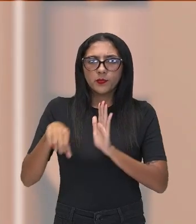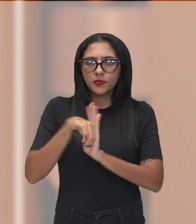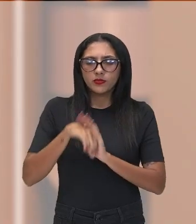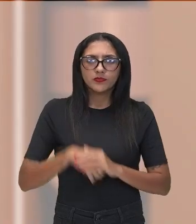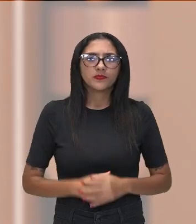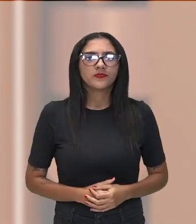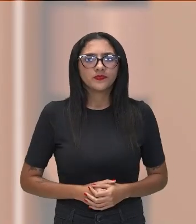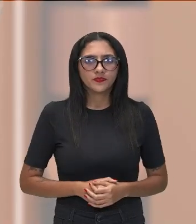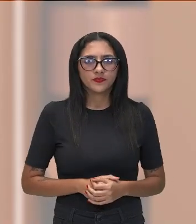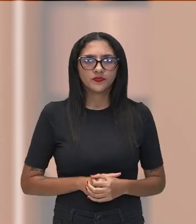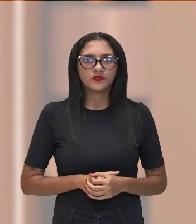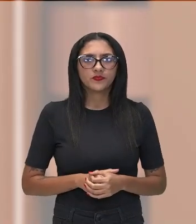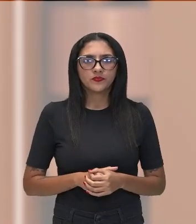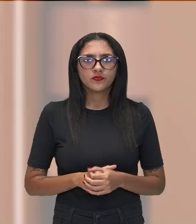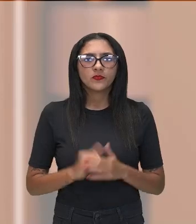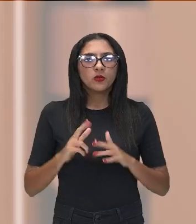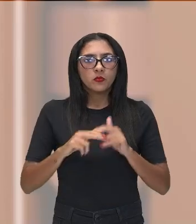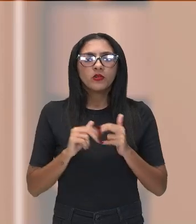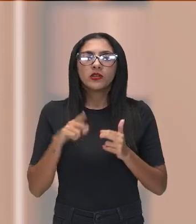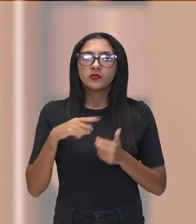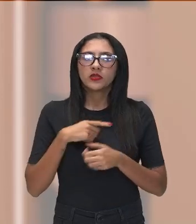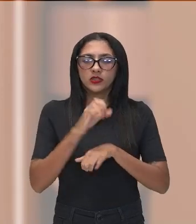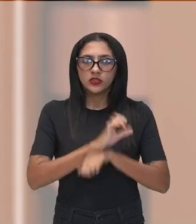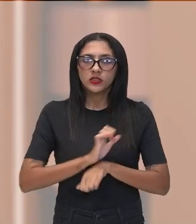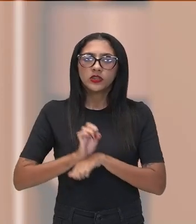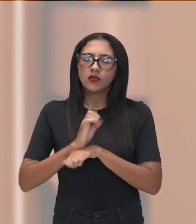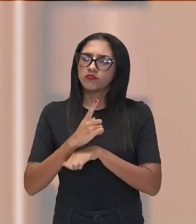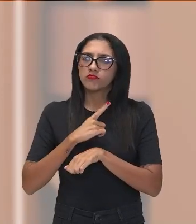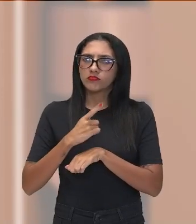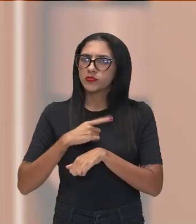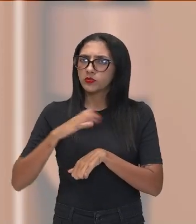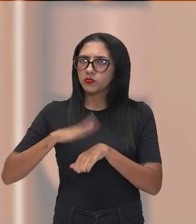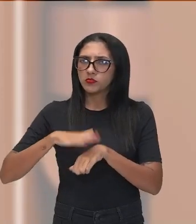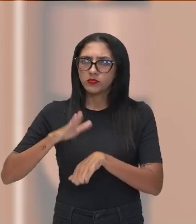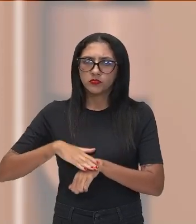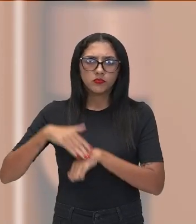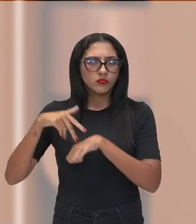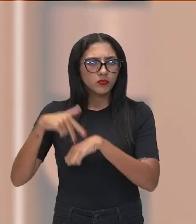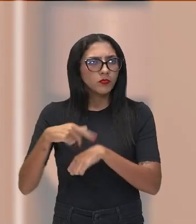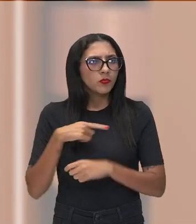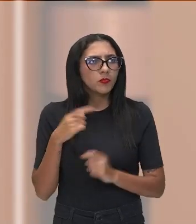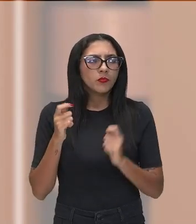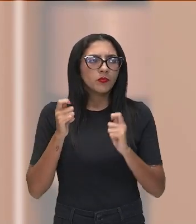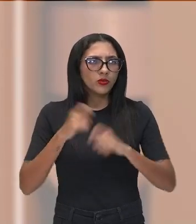têm essa autonomia, essas subunidades nacionais, eles têm